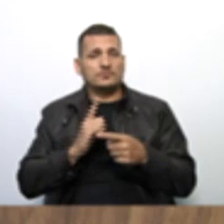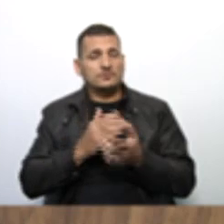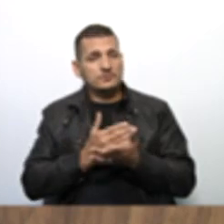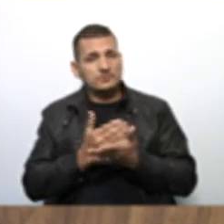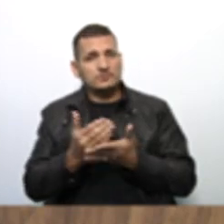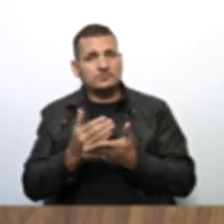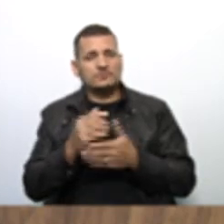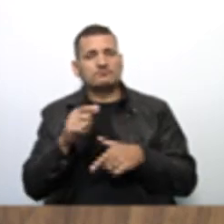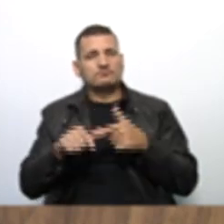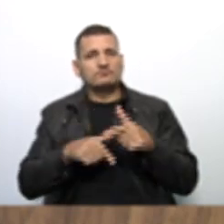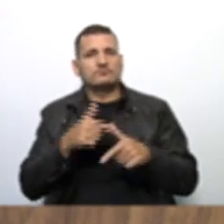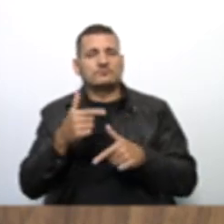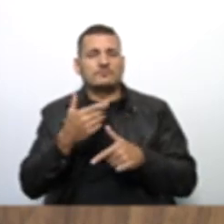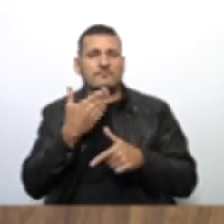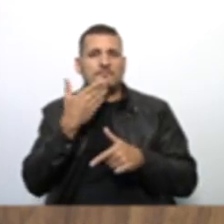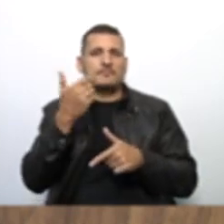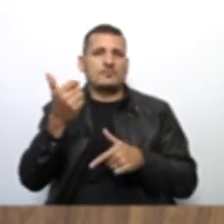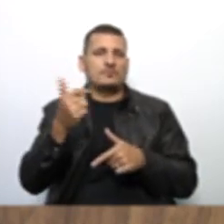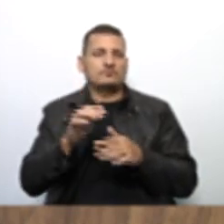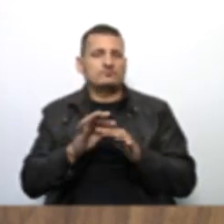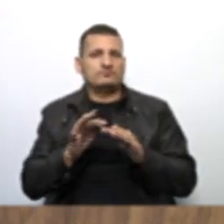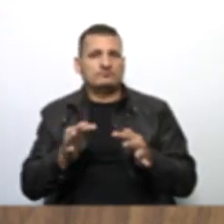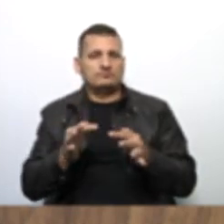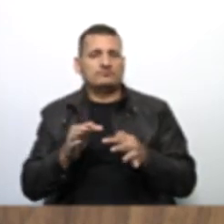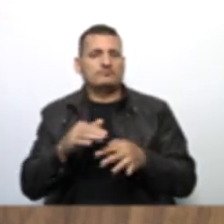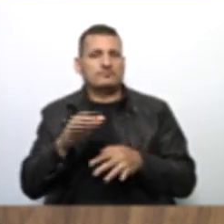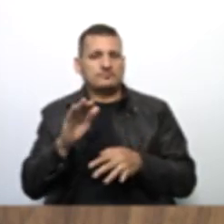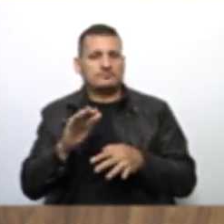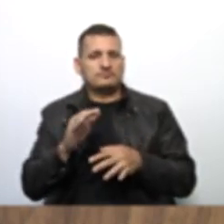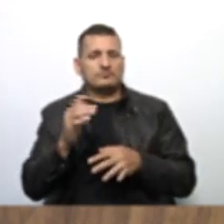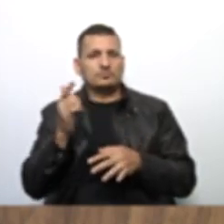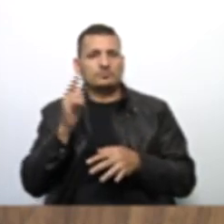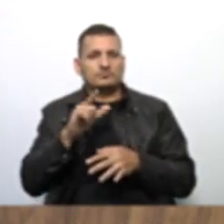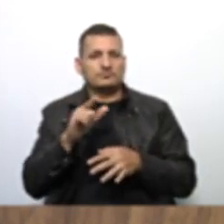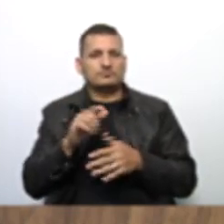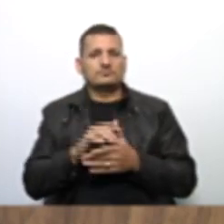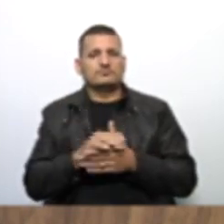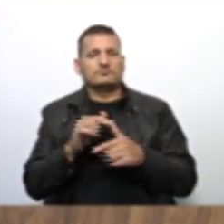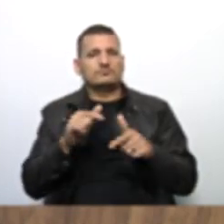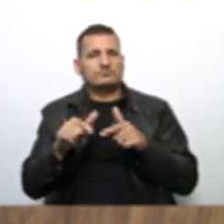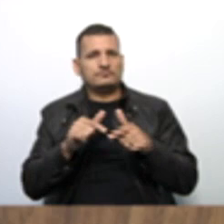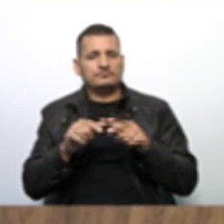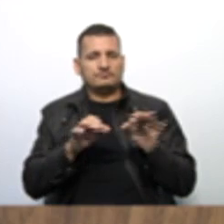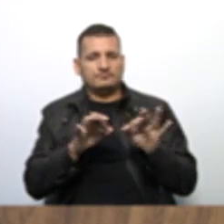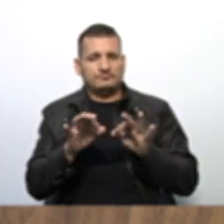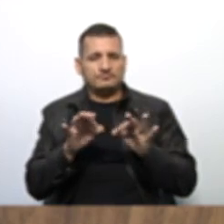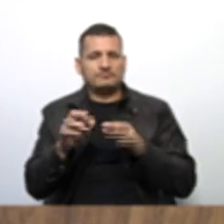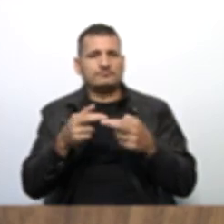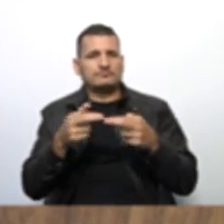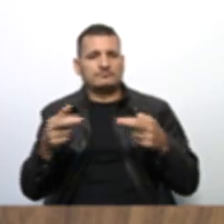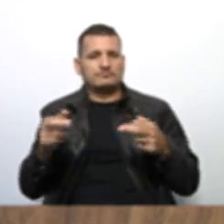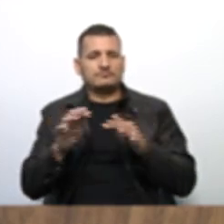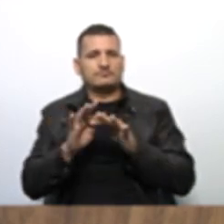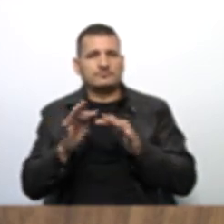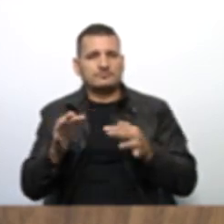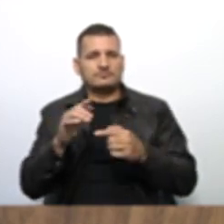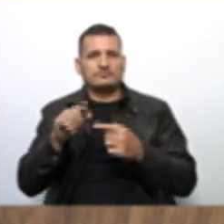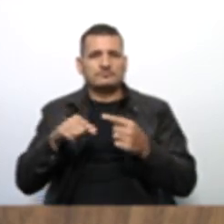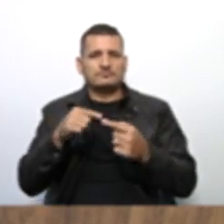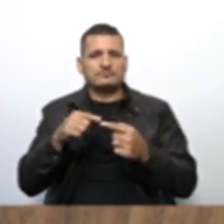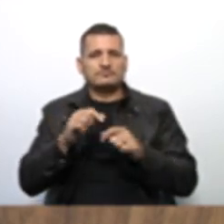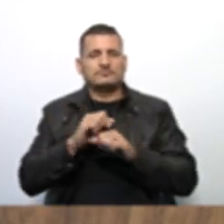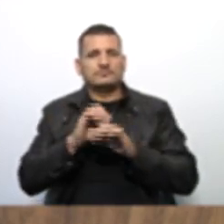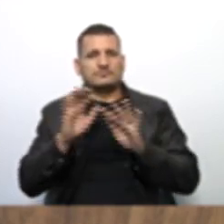nosso trabalho vai ser bem mais simplificado. A gente vai conseguir atuar e construir uma rede de forma simples, objetiva,